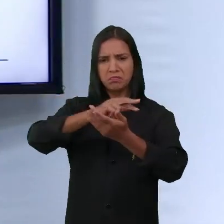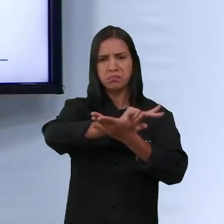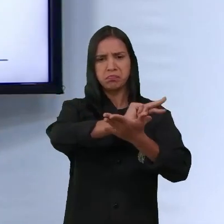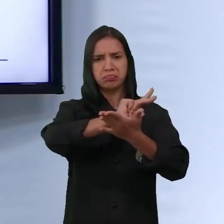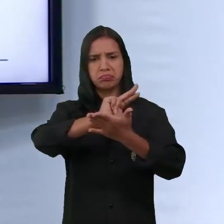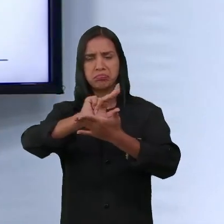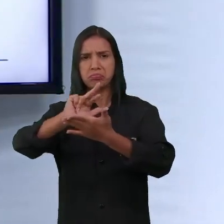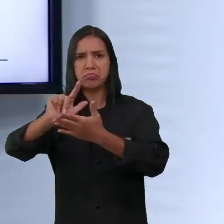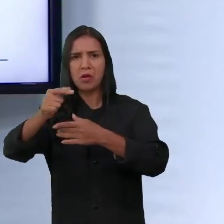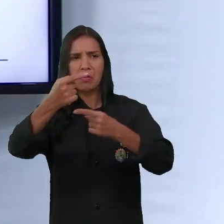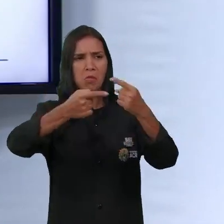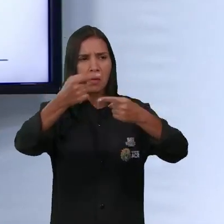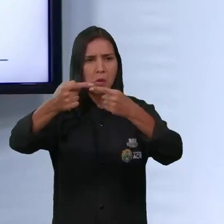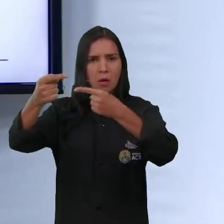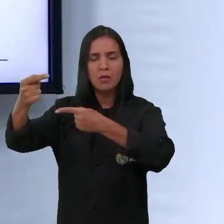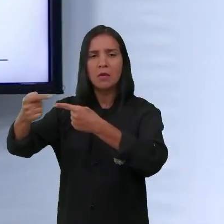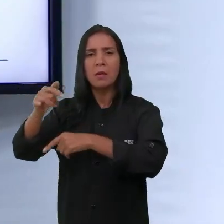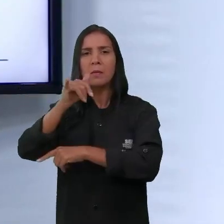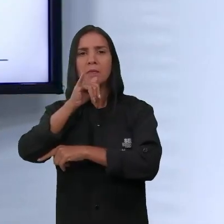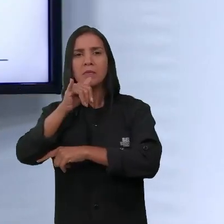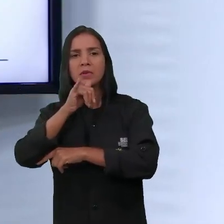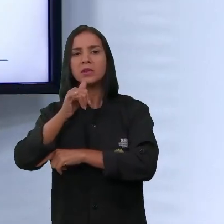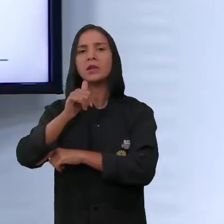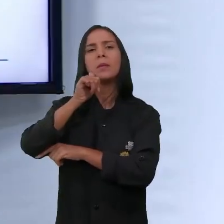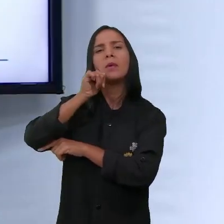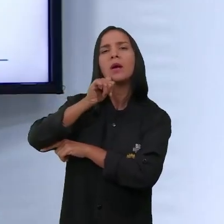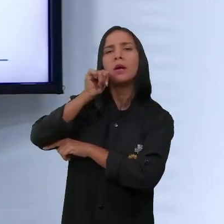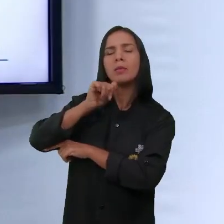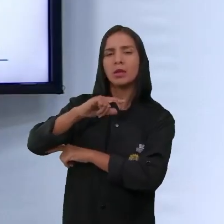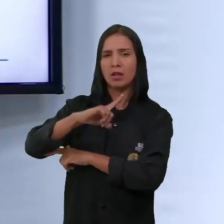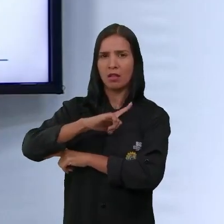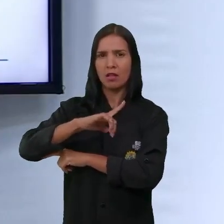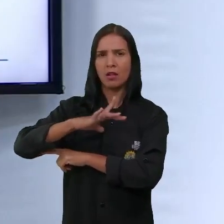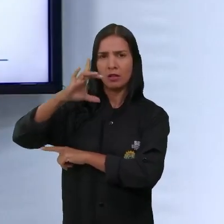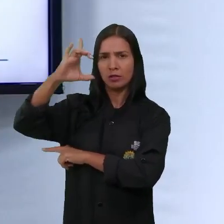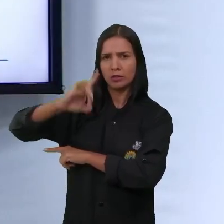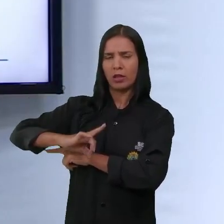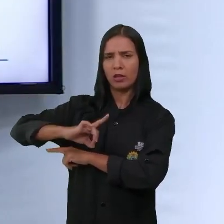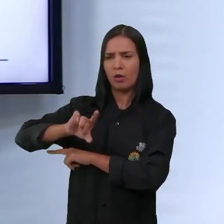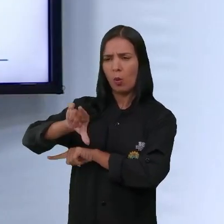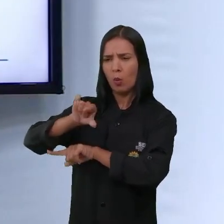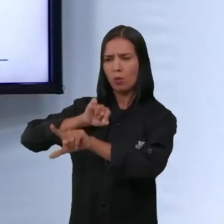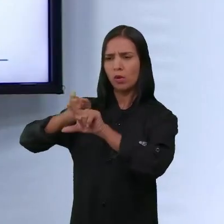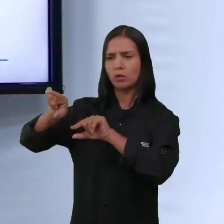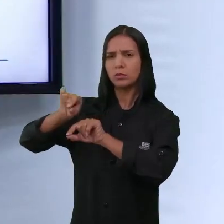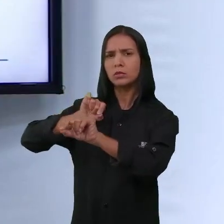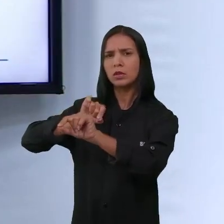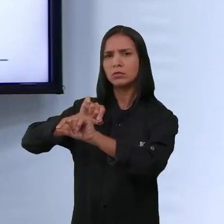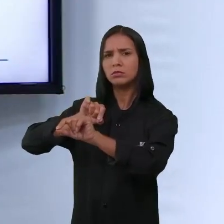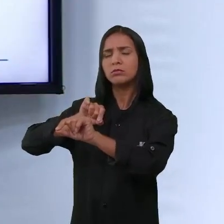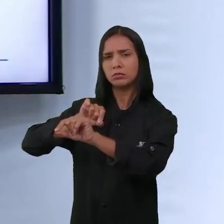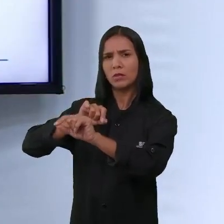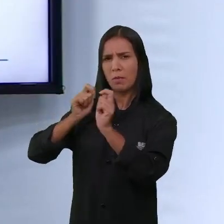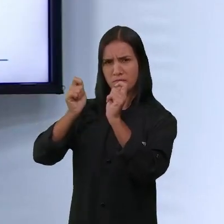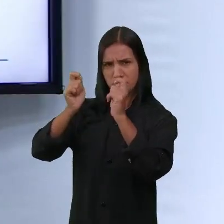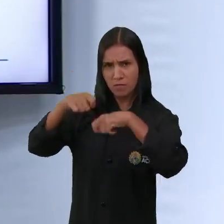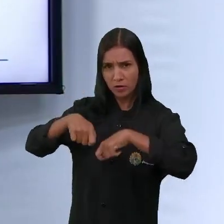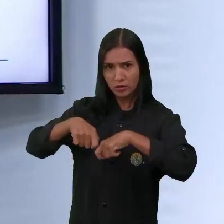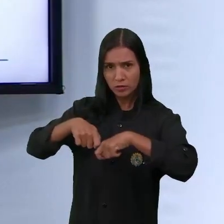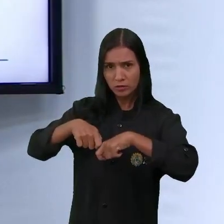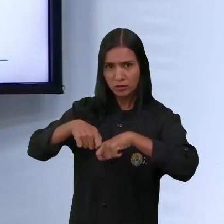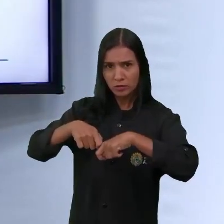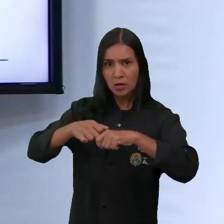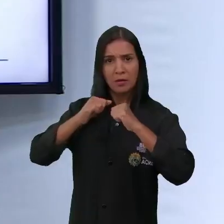do assunto. A mulher, ela tem o direito de decidir, ela pode decidir, ela